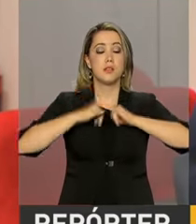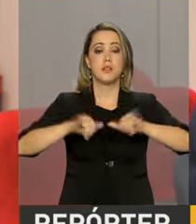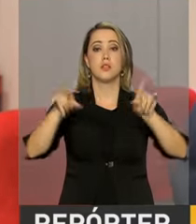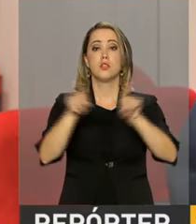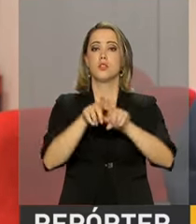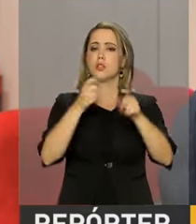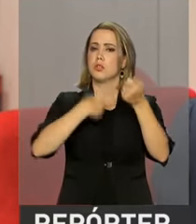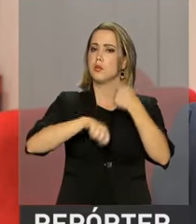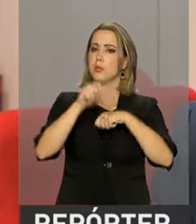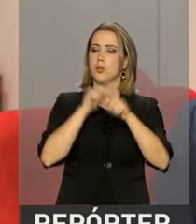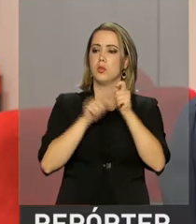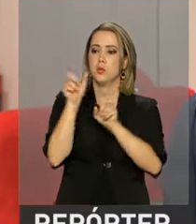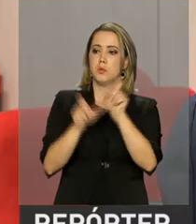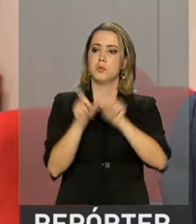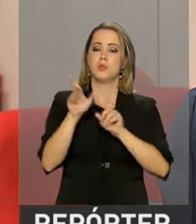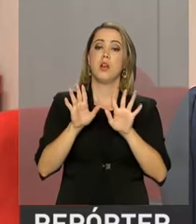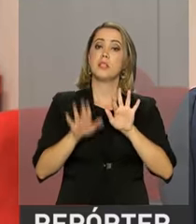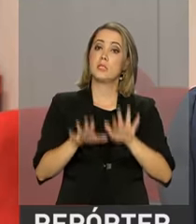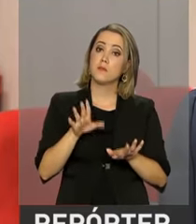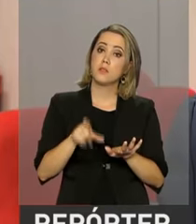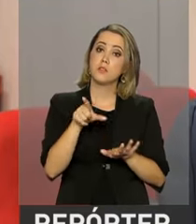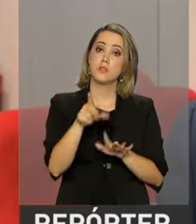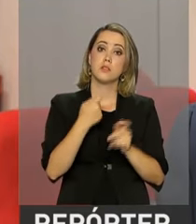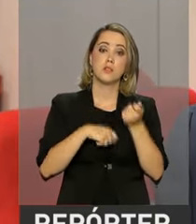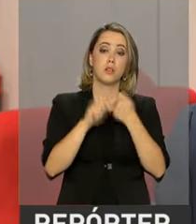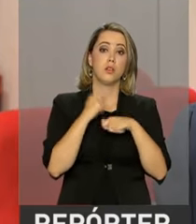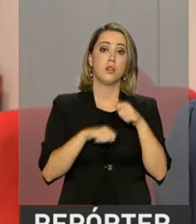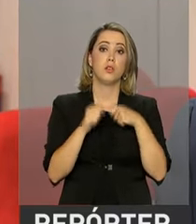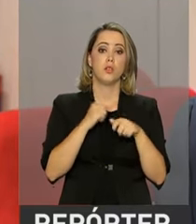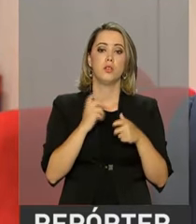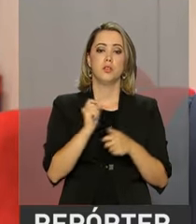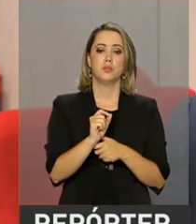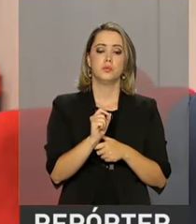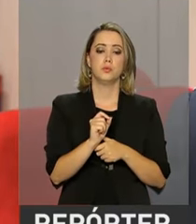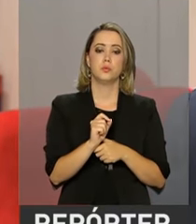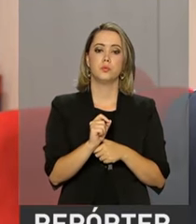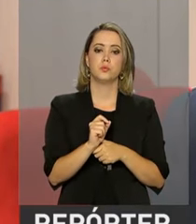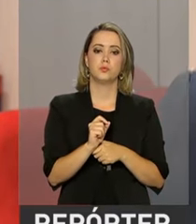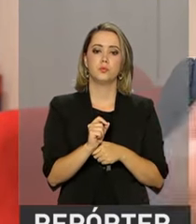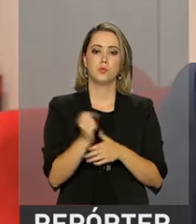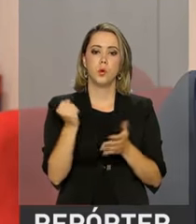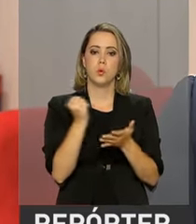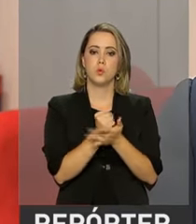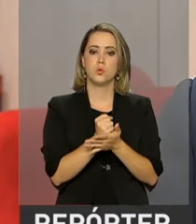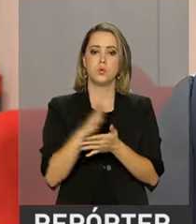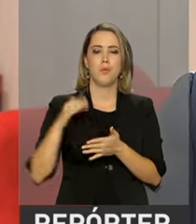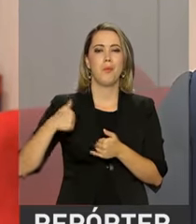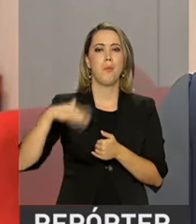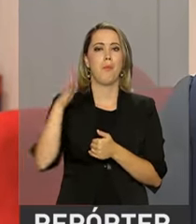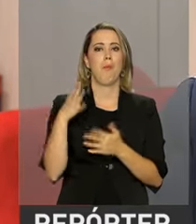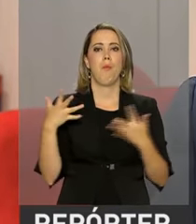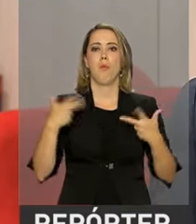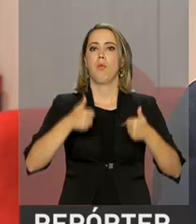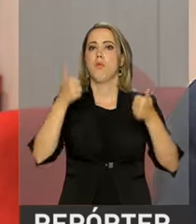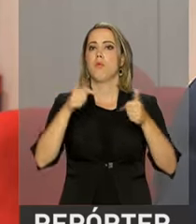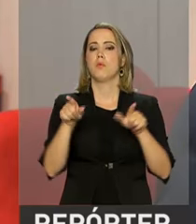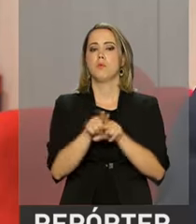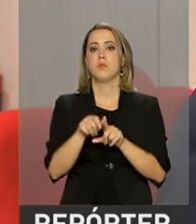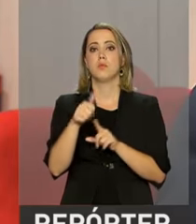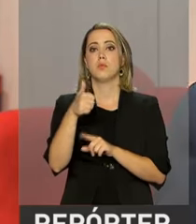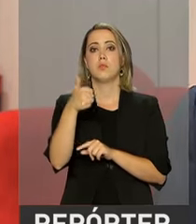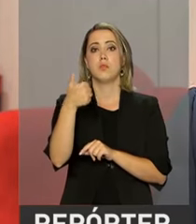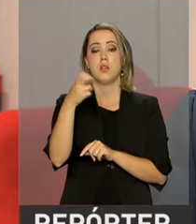porque dependendo da classe do veículo, a economia anual sendo mais eficiente, ele faz uma economia